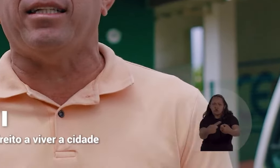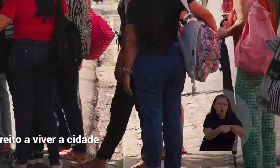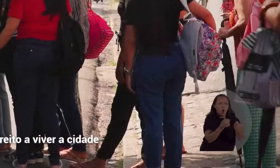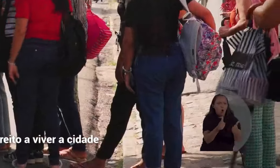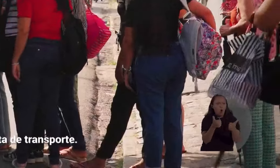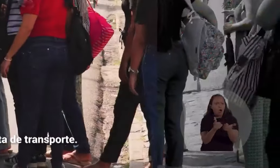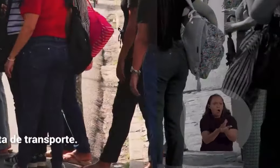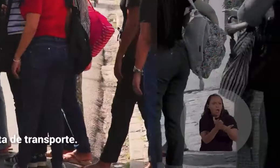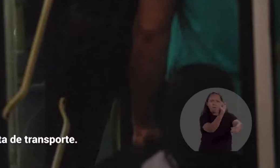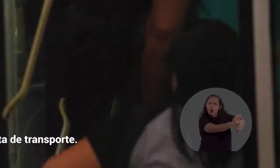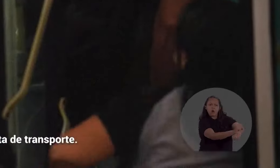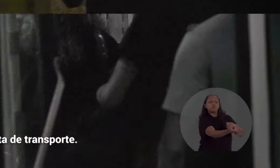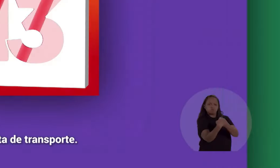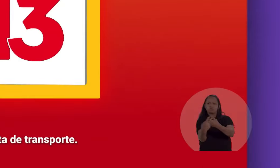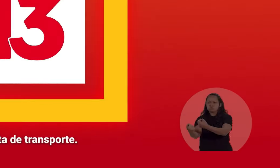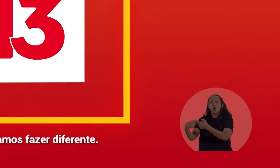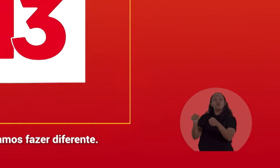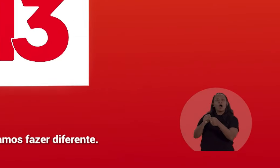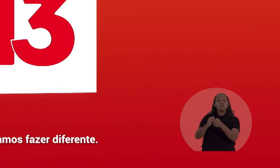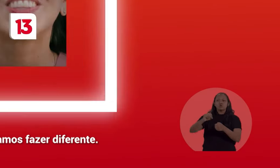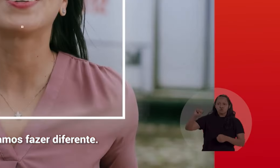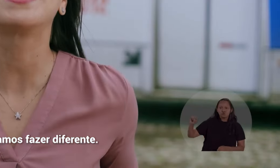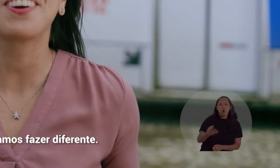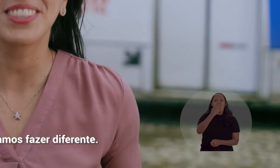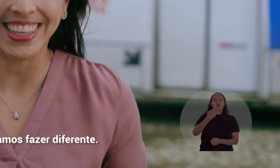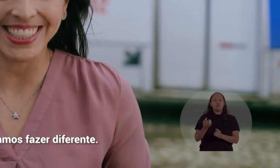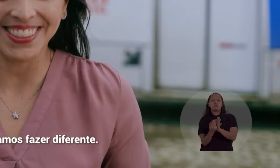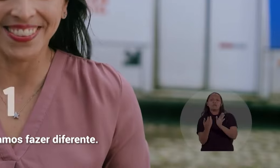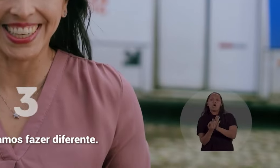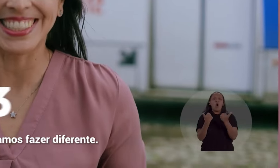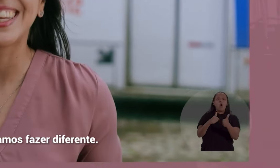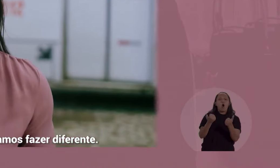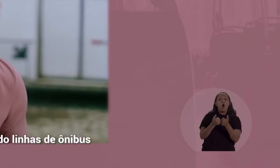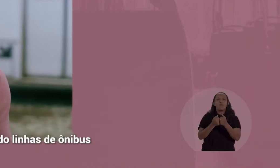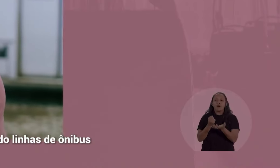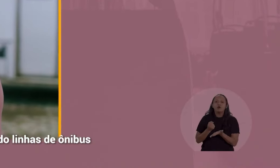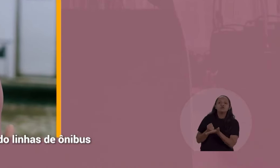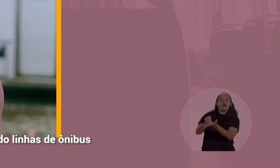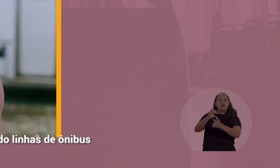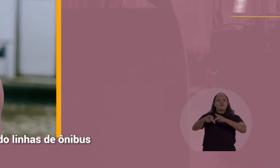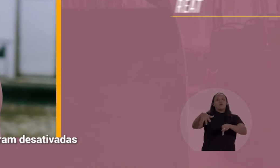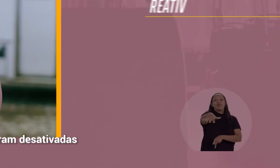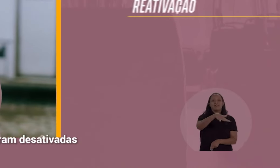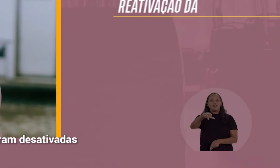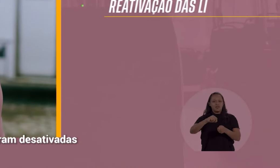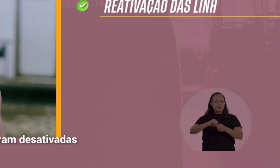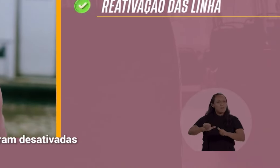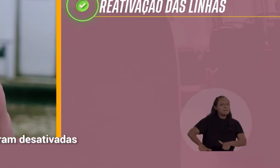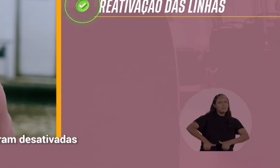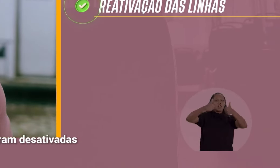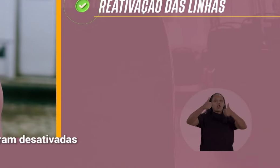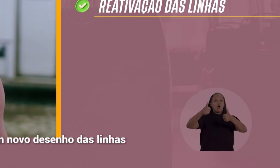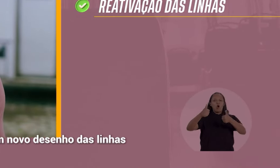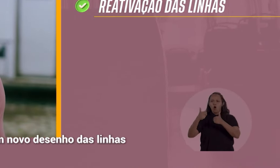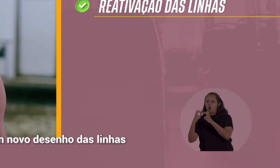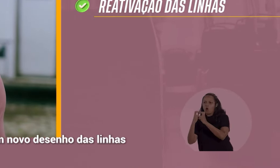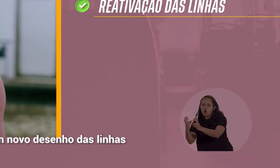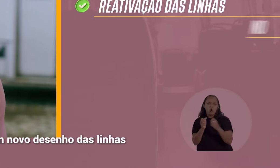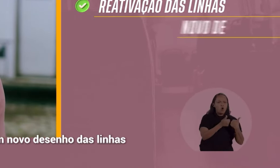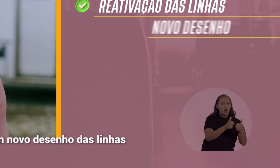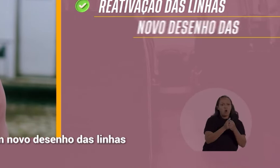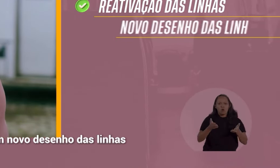viver a cidade por falta de transporte. Sim, nós vamos fazer diferente. É tomando linhas de ônibus que foram desativadas e